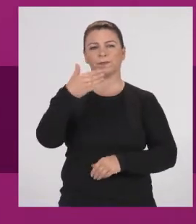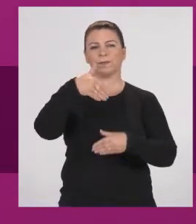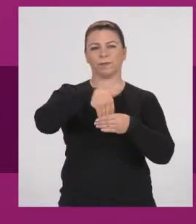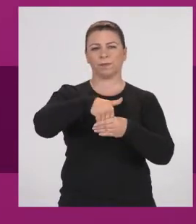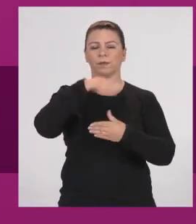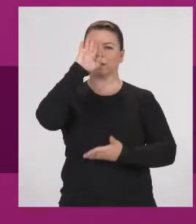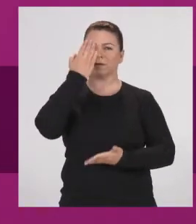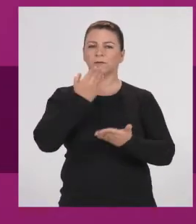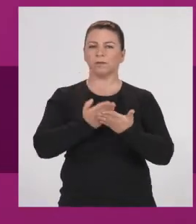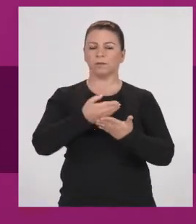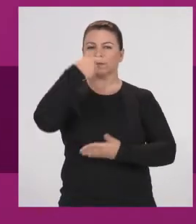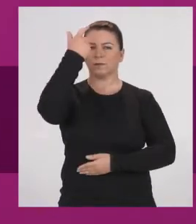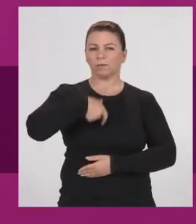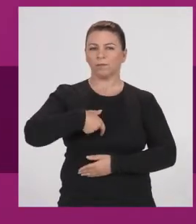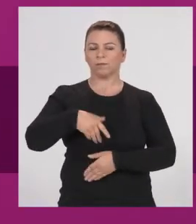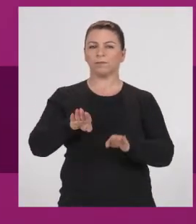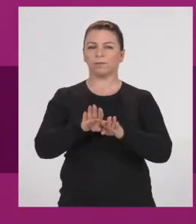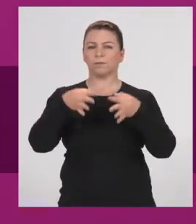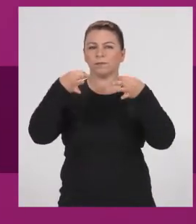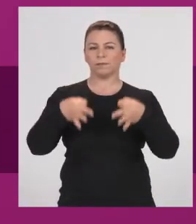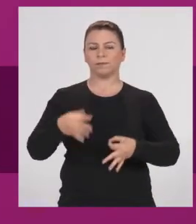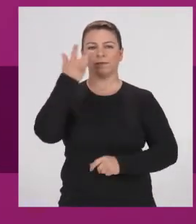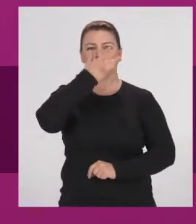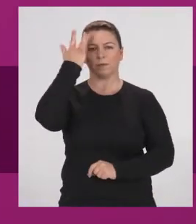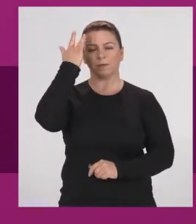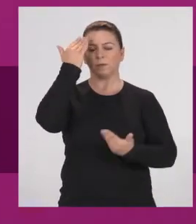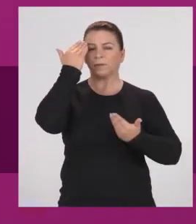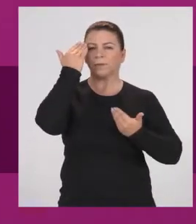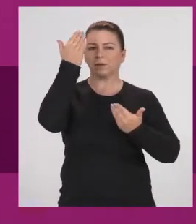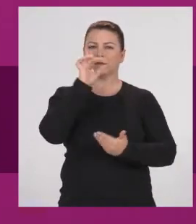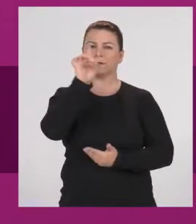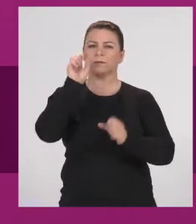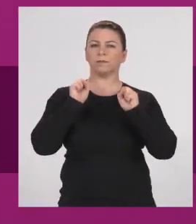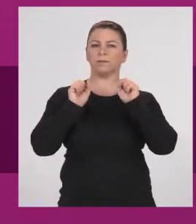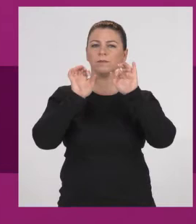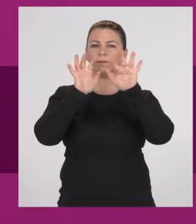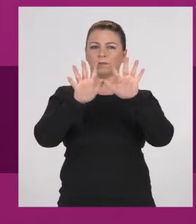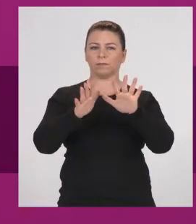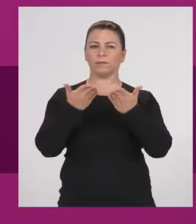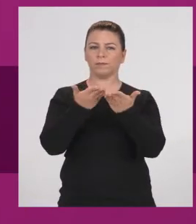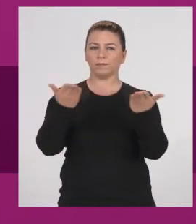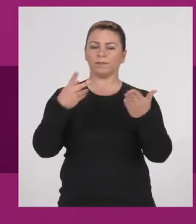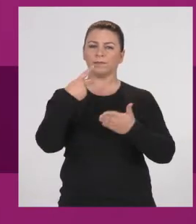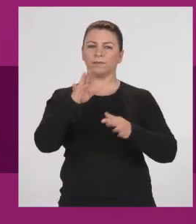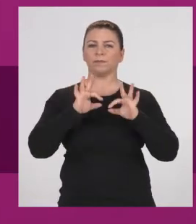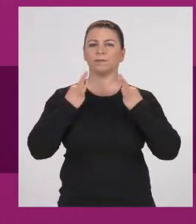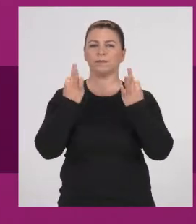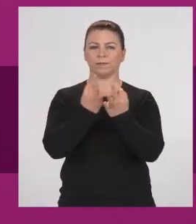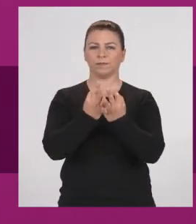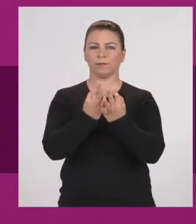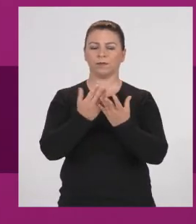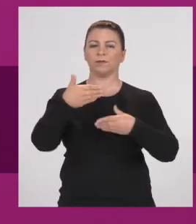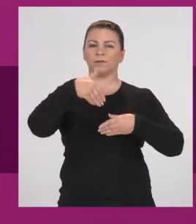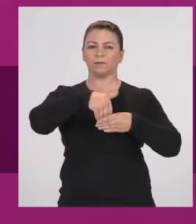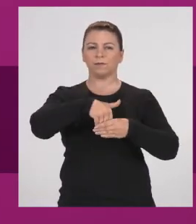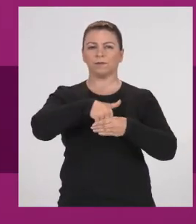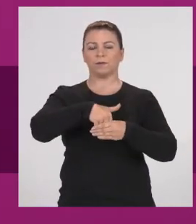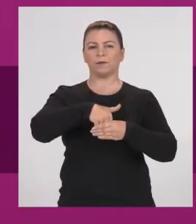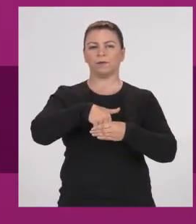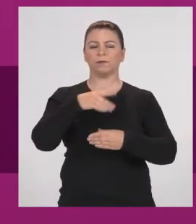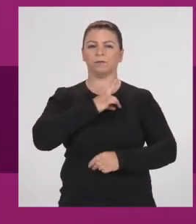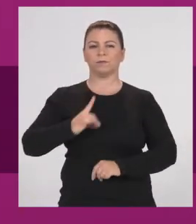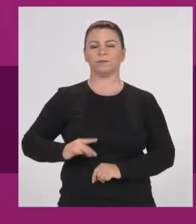peço seu voto. Acredito no caráter e honestidade das pessoas. Obrigado e que Deus abençoe você e a sua